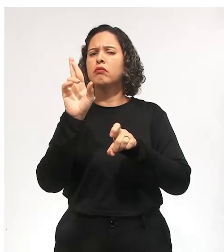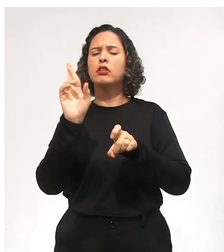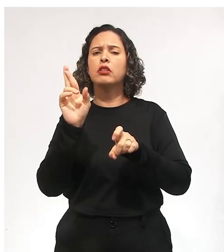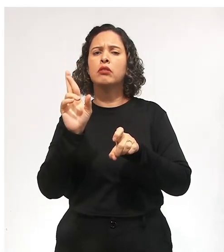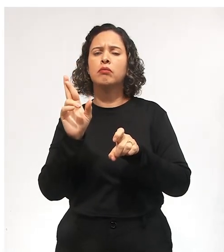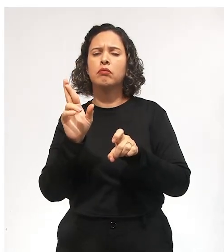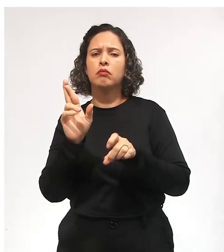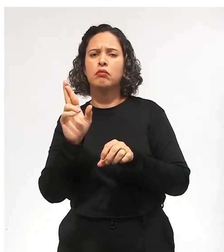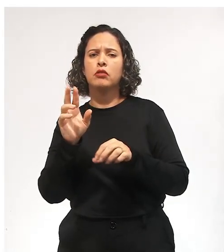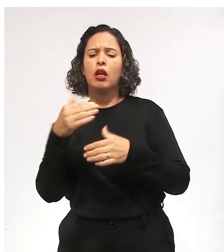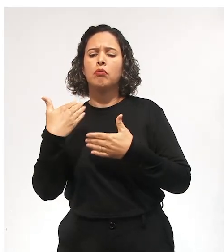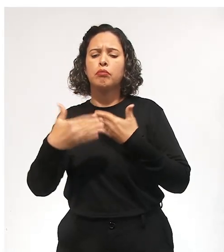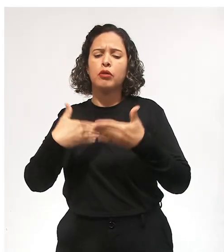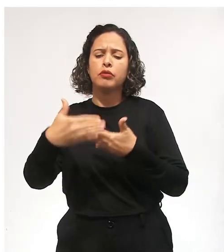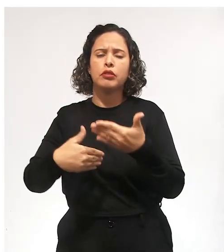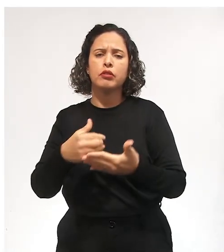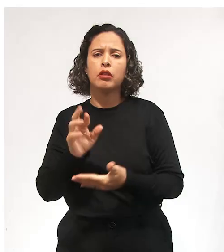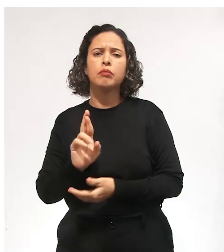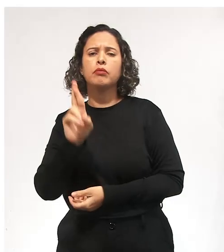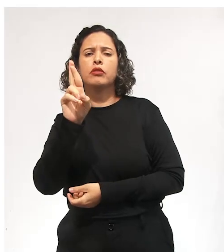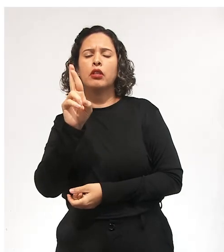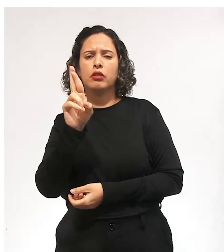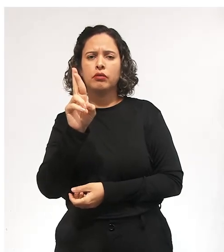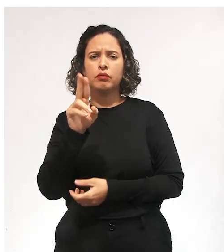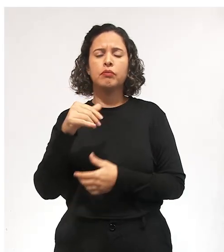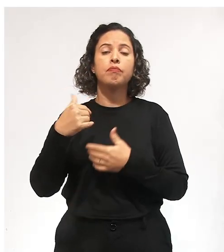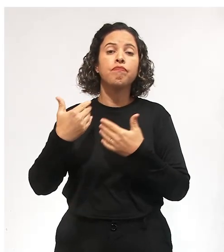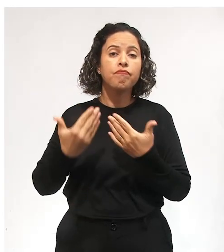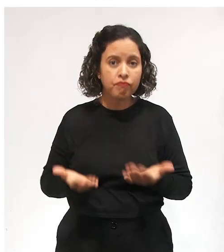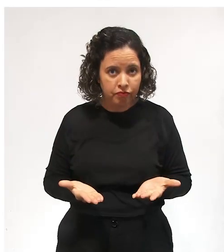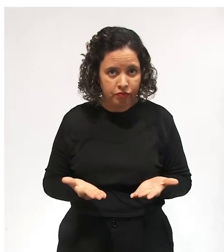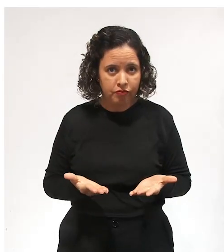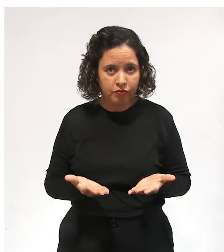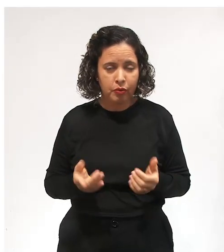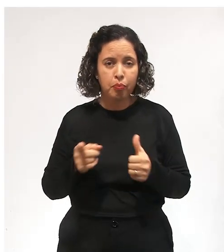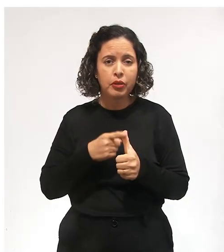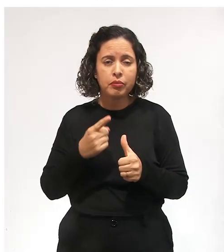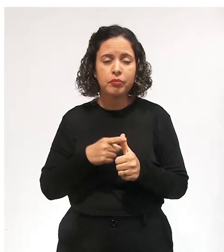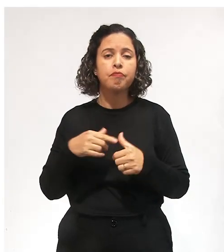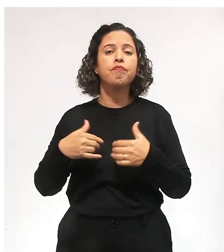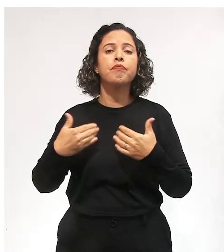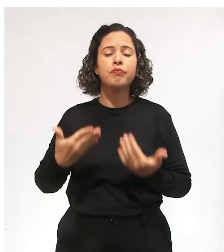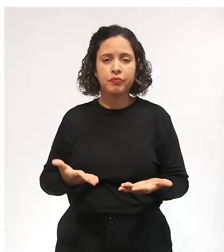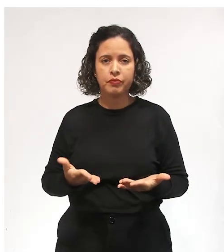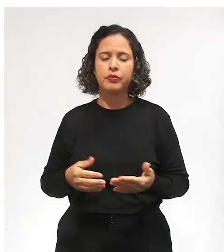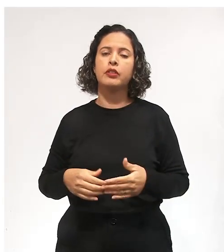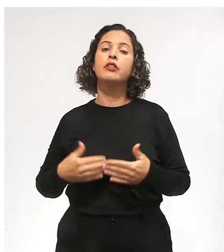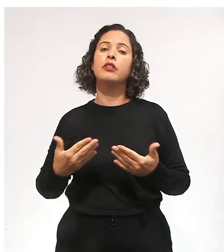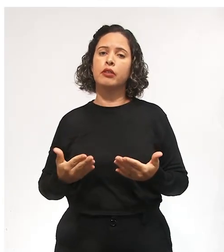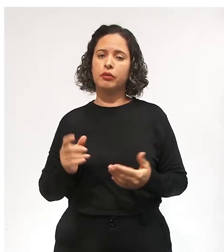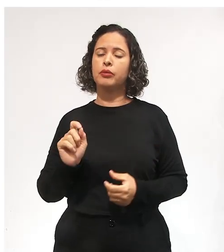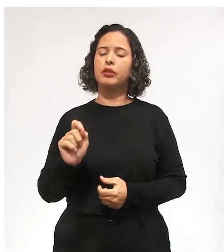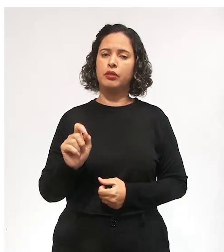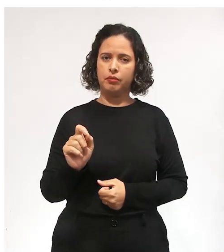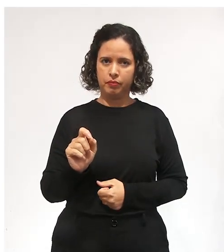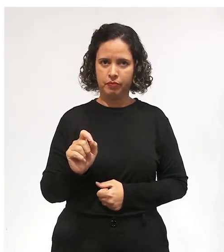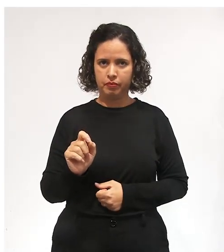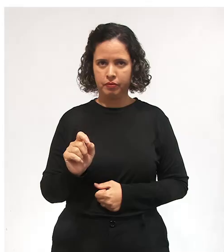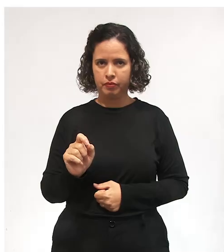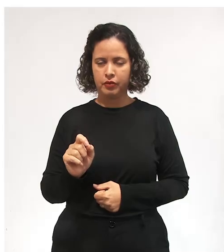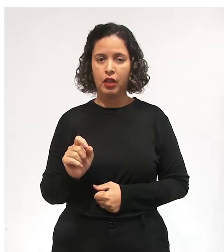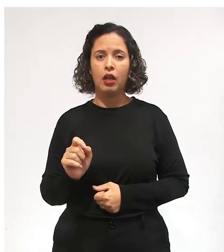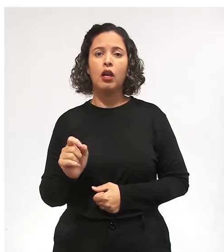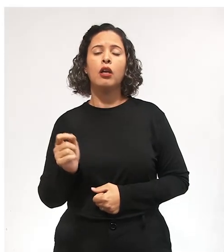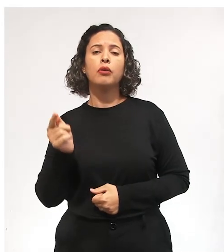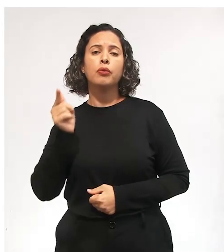qual é o processo, qual é a atividade que será realizada primeiro. Então, aí a gente